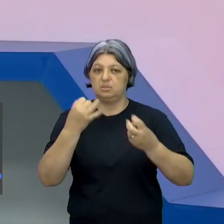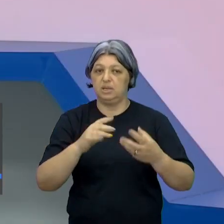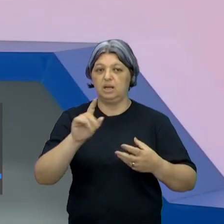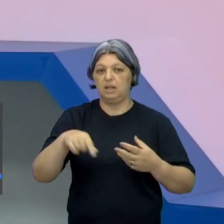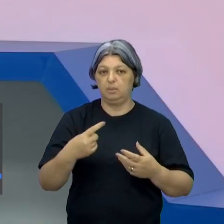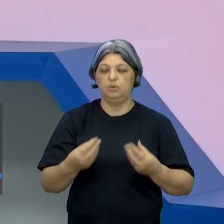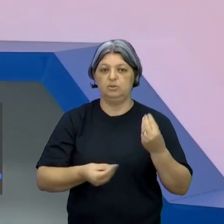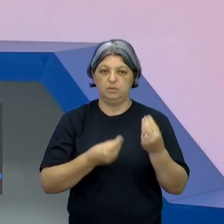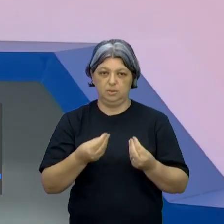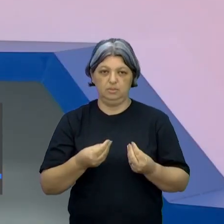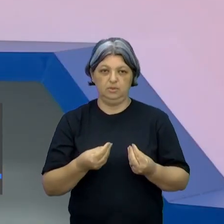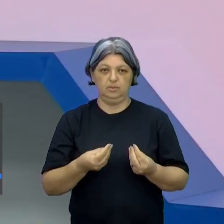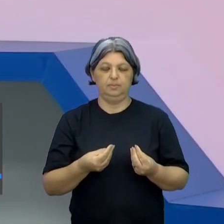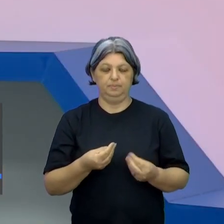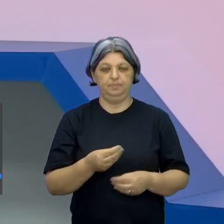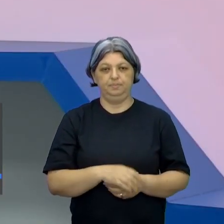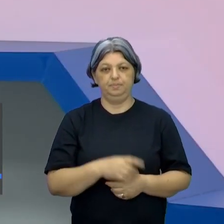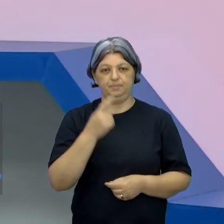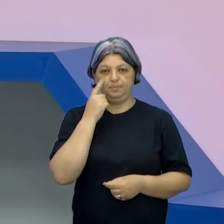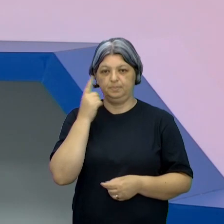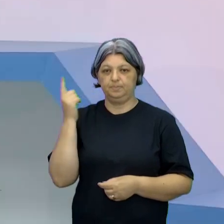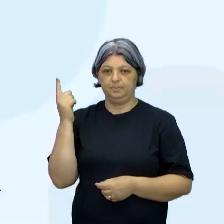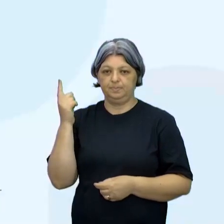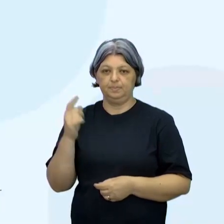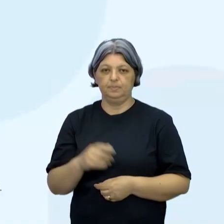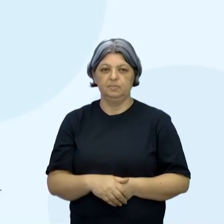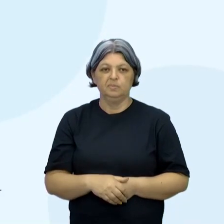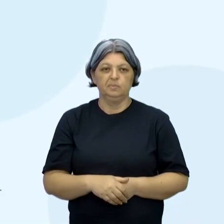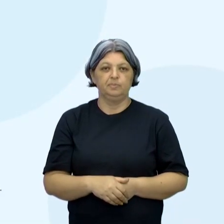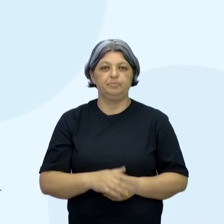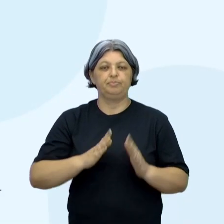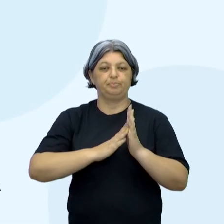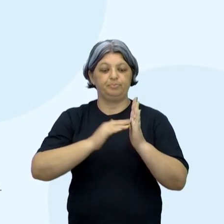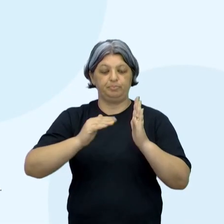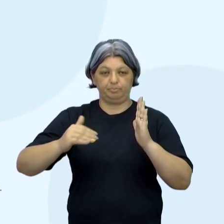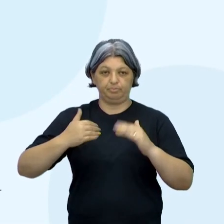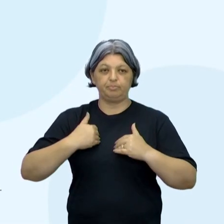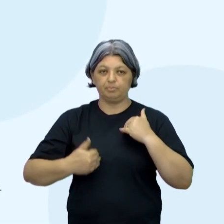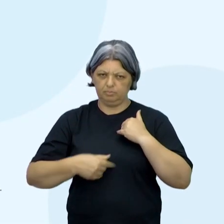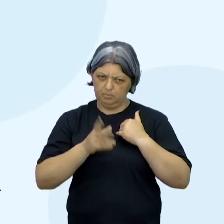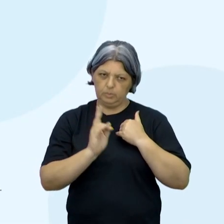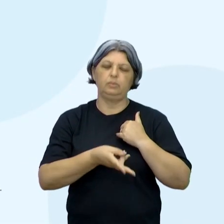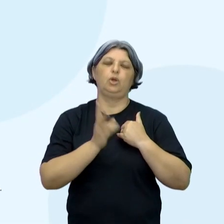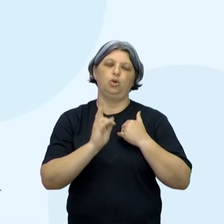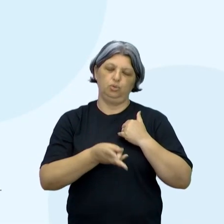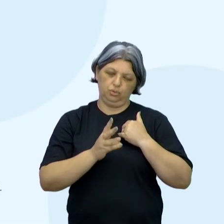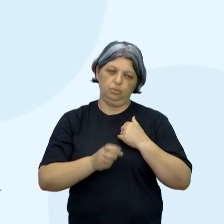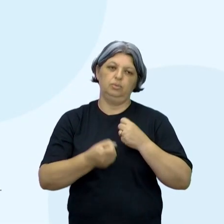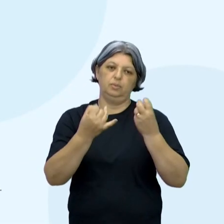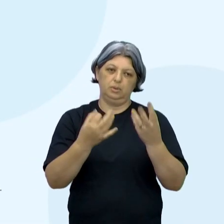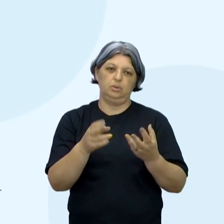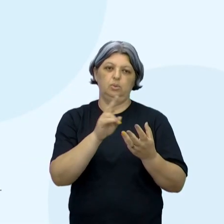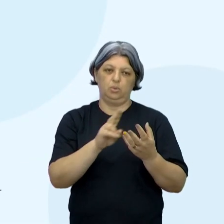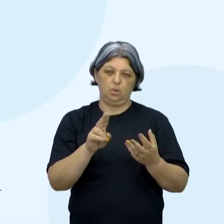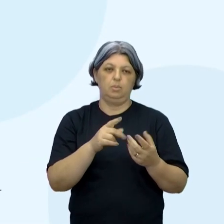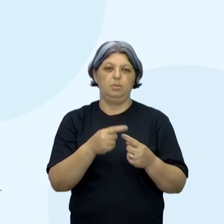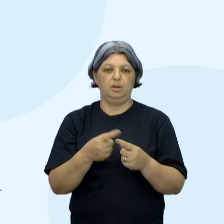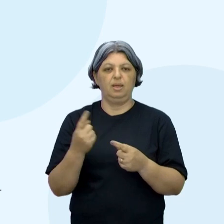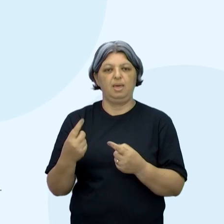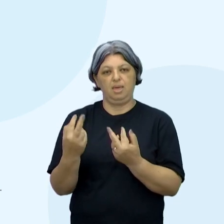pra gente algo mais. Olha só. A estética do corpo, né? Eu continuei repetindo o nome do seu componente, porque hoje